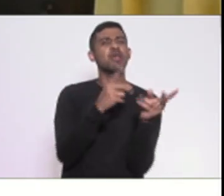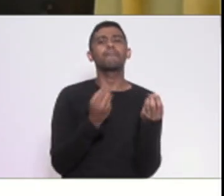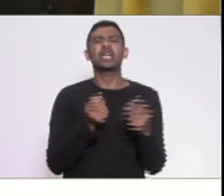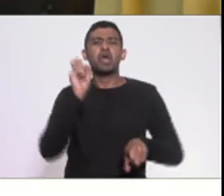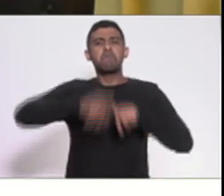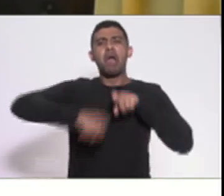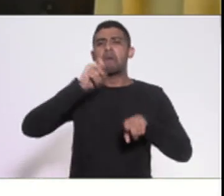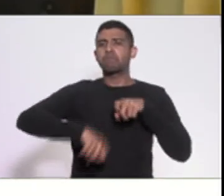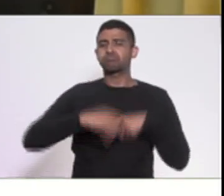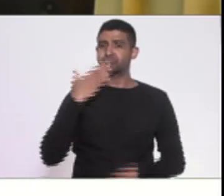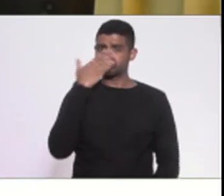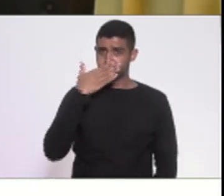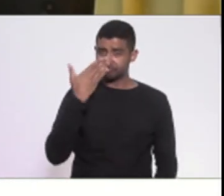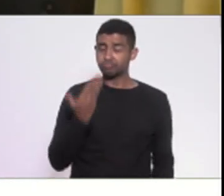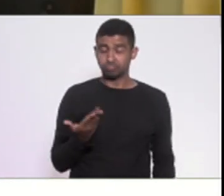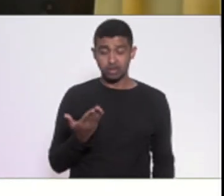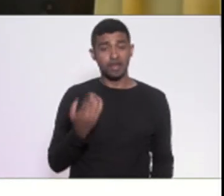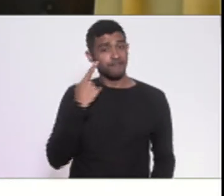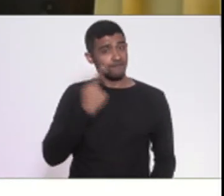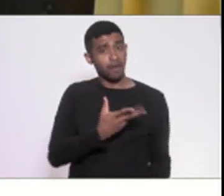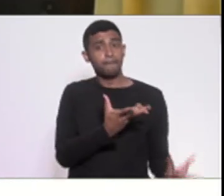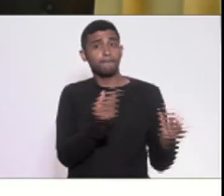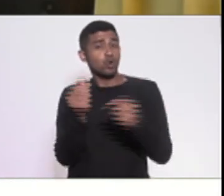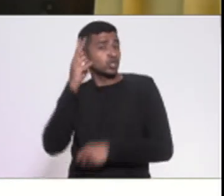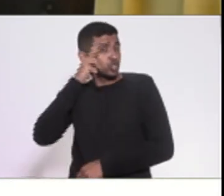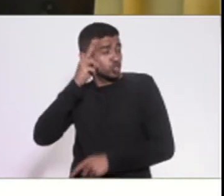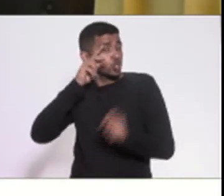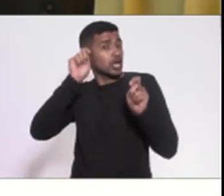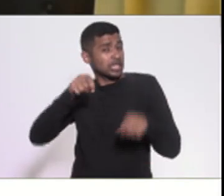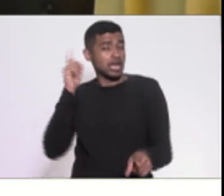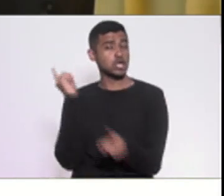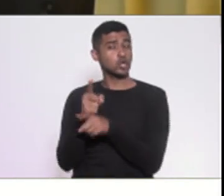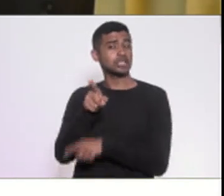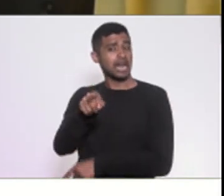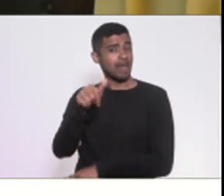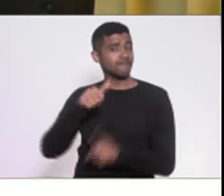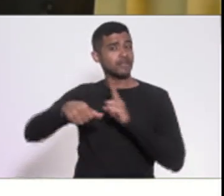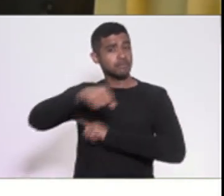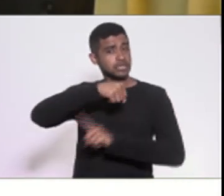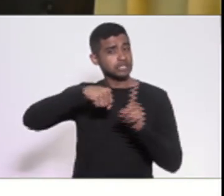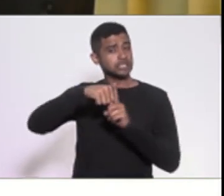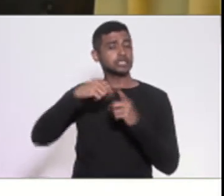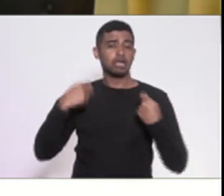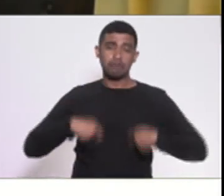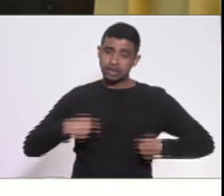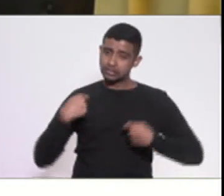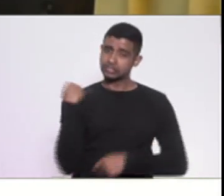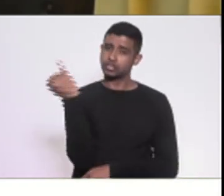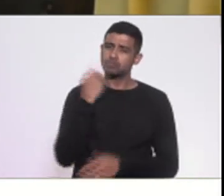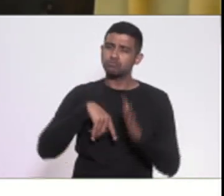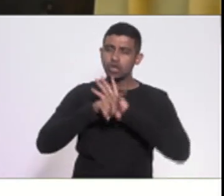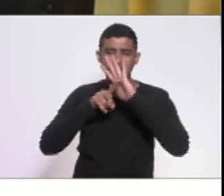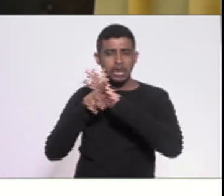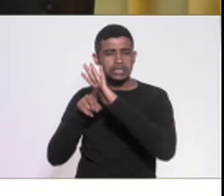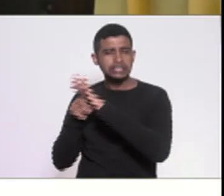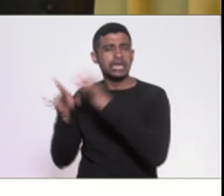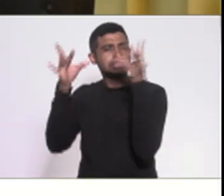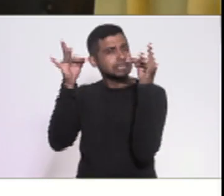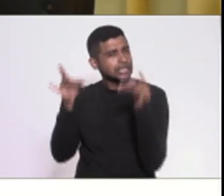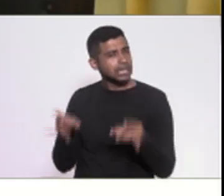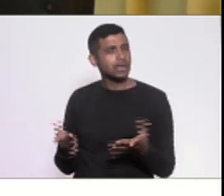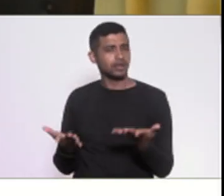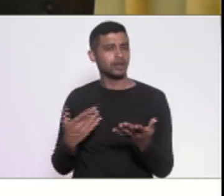porque entre esses casos podem estar alguns feminicídios, e é muito importante verificar caso a caso com cuidado.